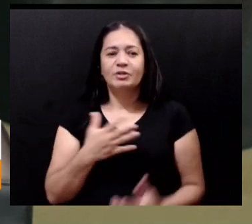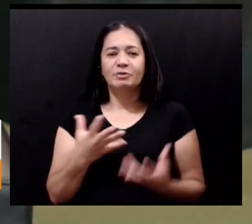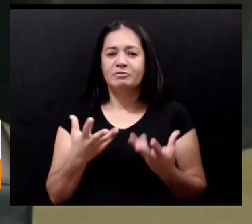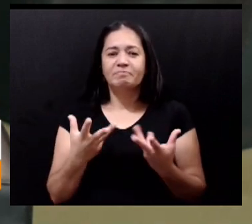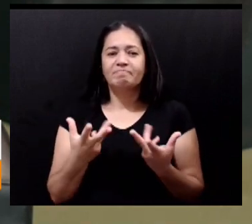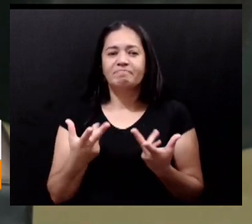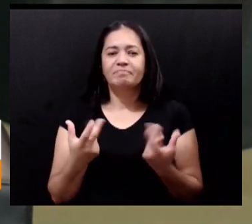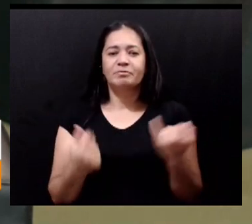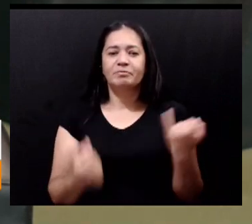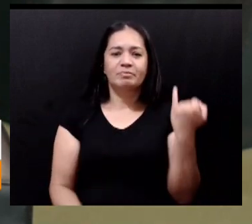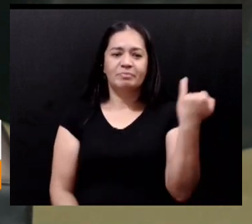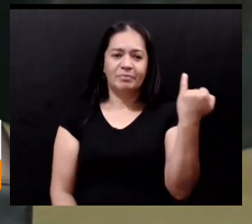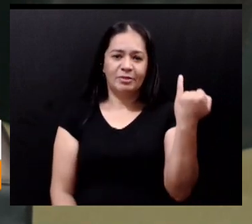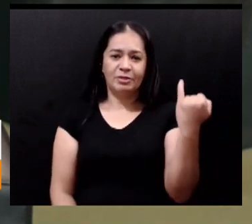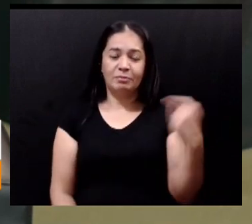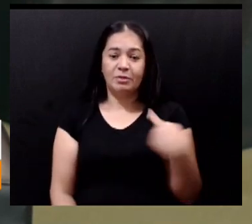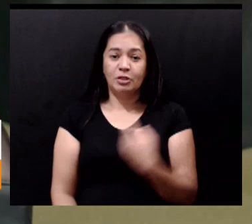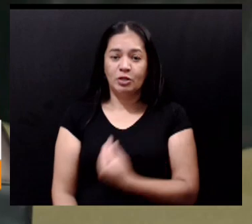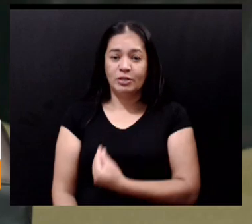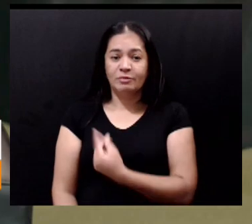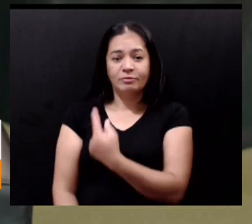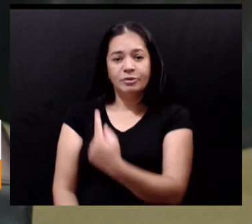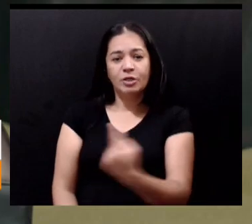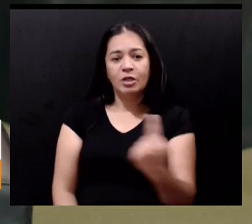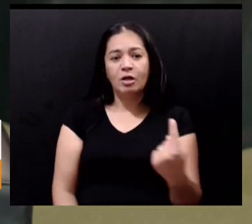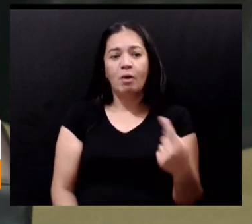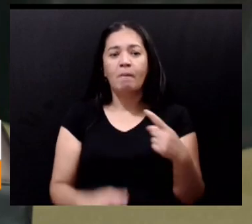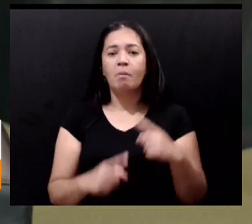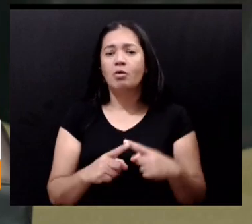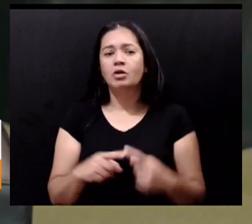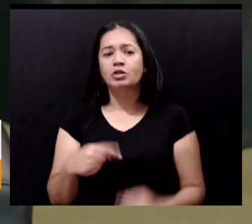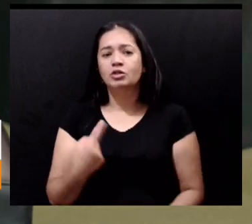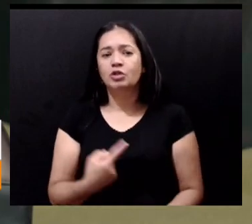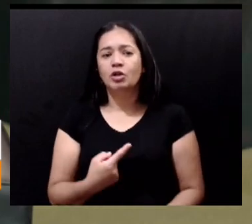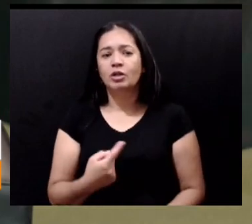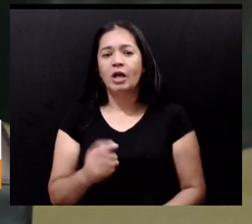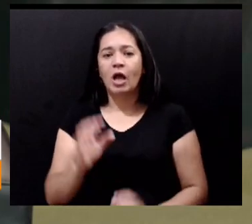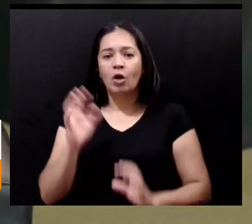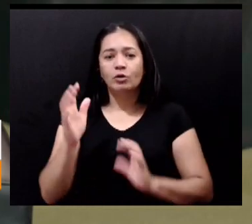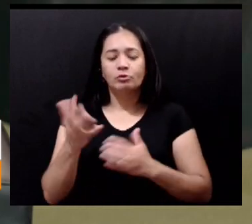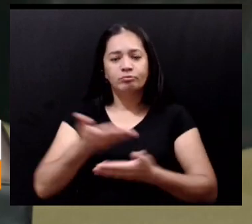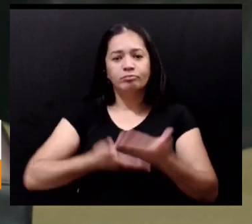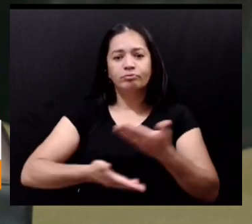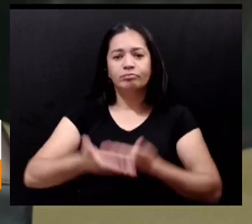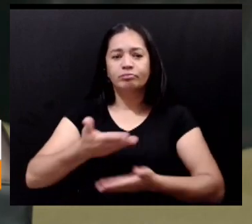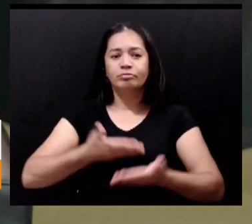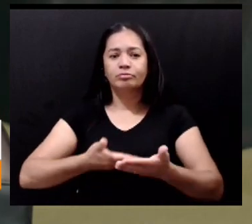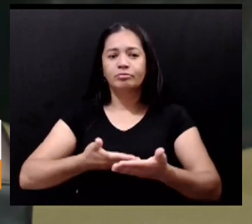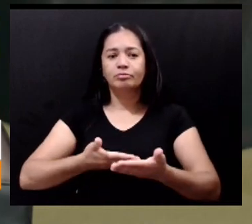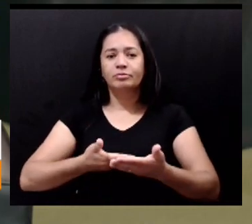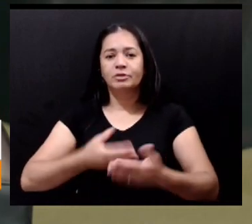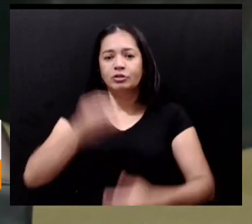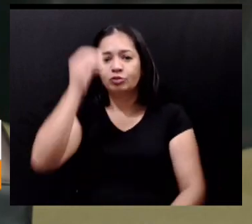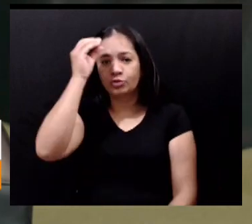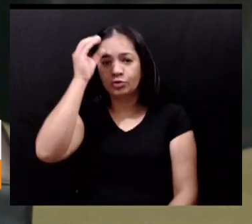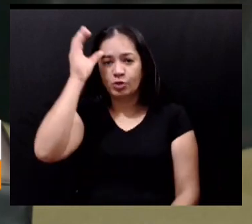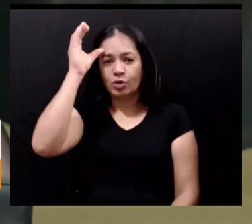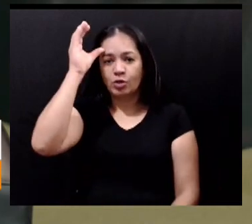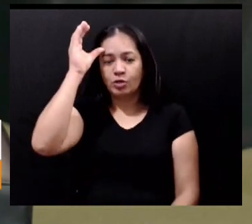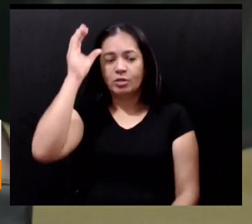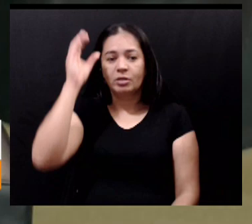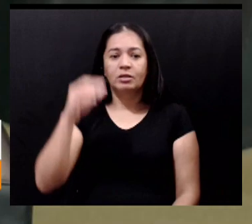para a vida de cada um de nós, porque nós estamos tendo aqui compartilhamento de conhecimento referente a